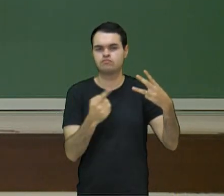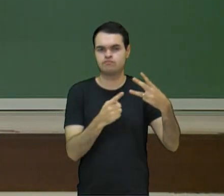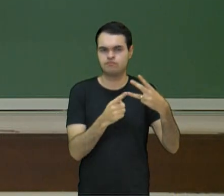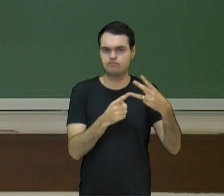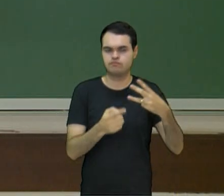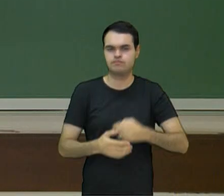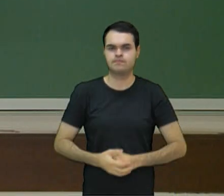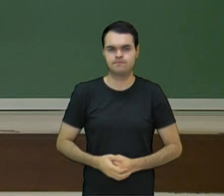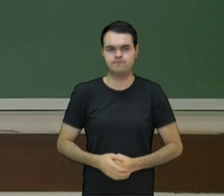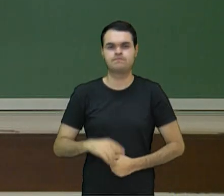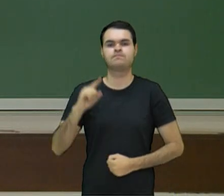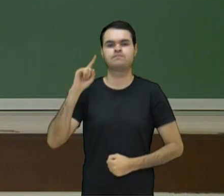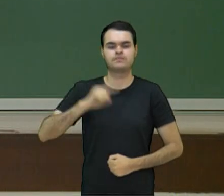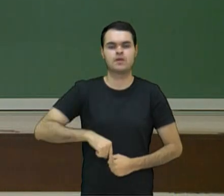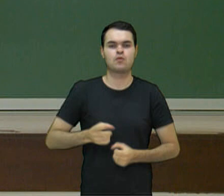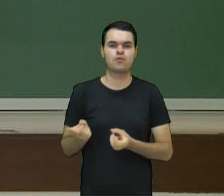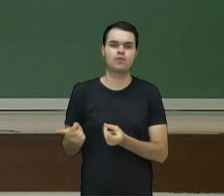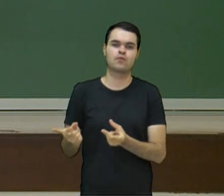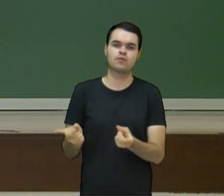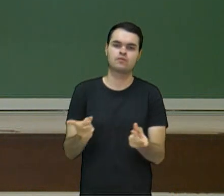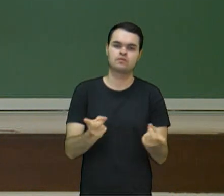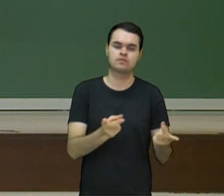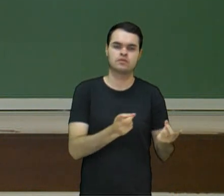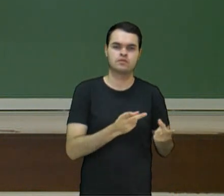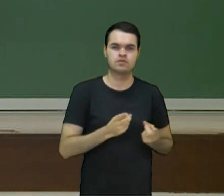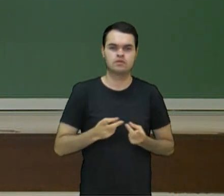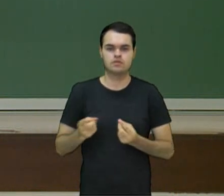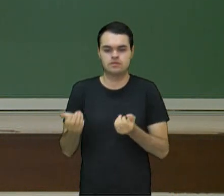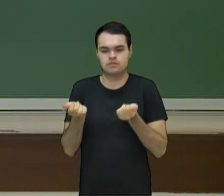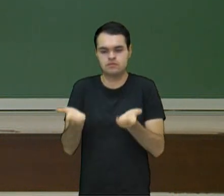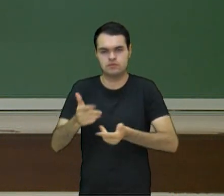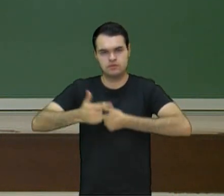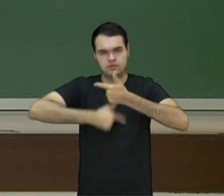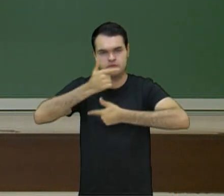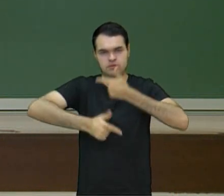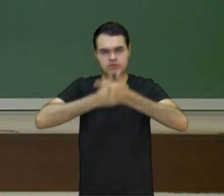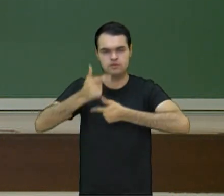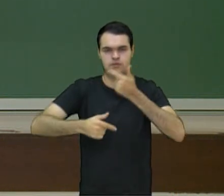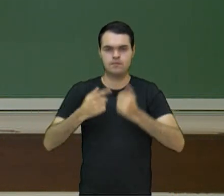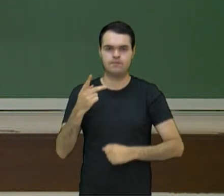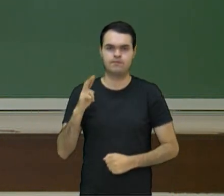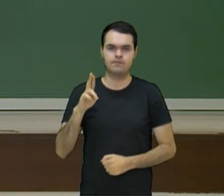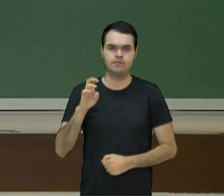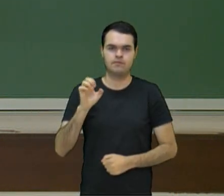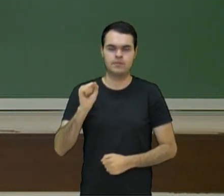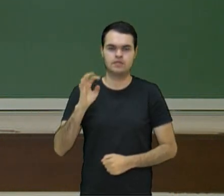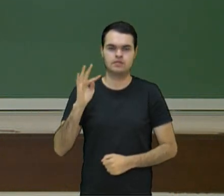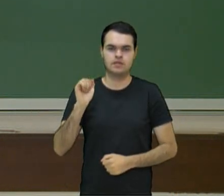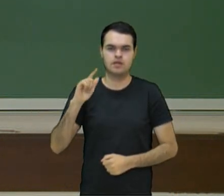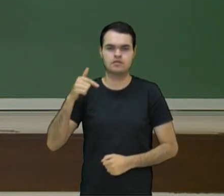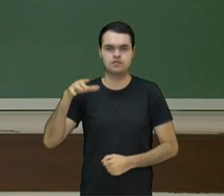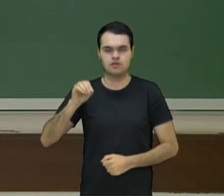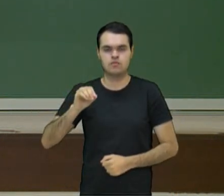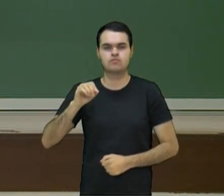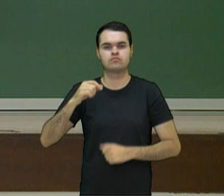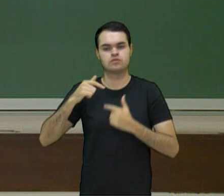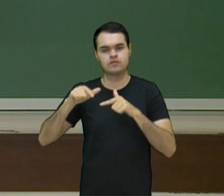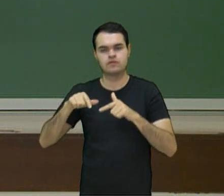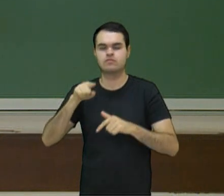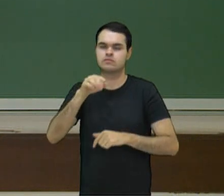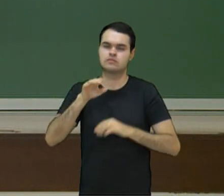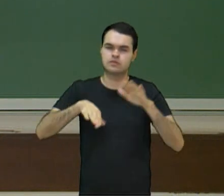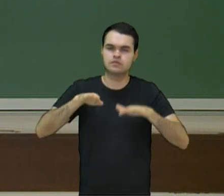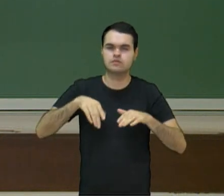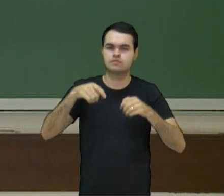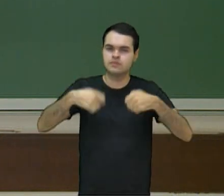economia? É o comércio e a prestação de serviços. A prestação de serviços, imagine que você precisa ir ao dentista,